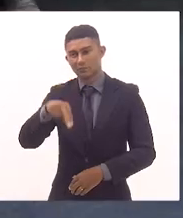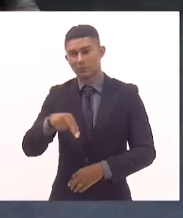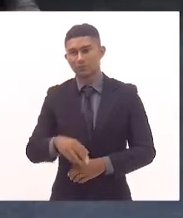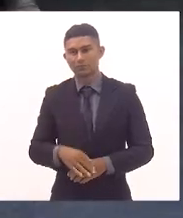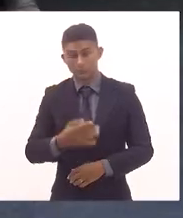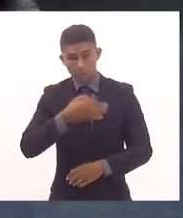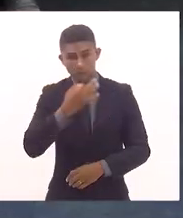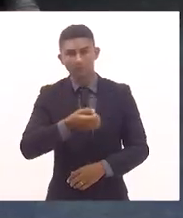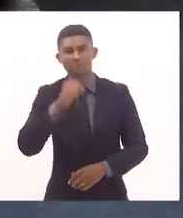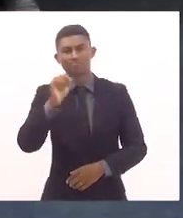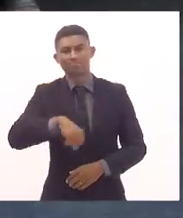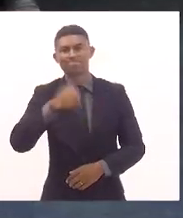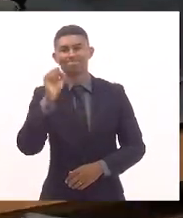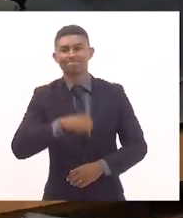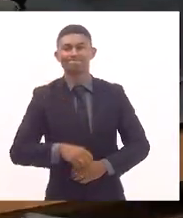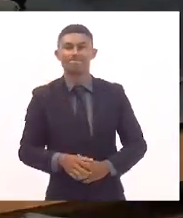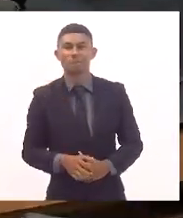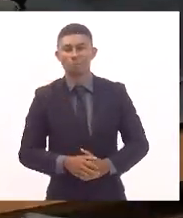Favorável, senhor presidente.